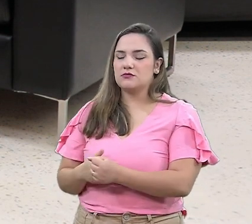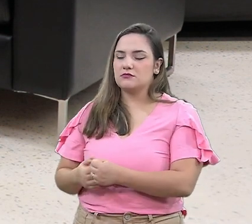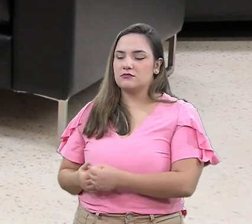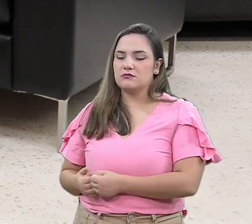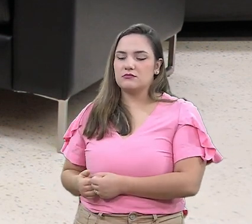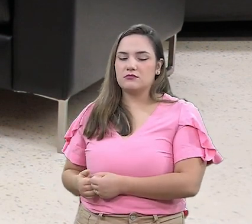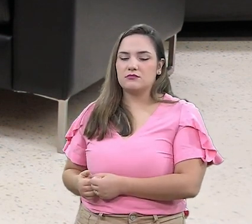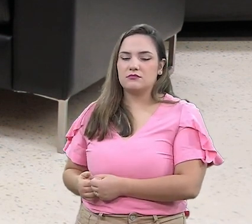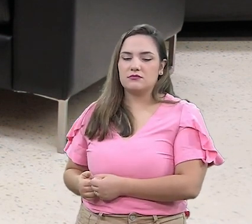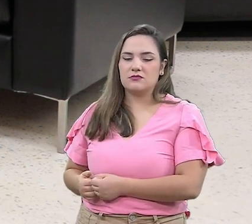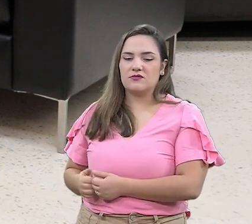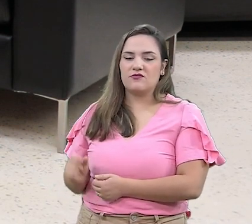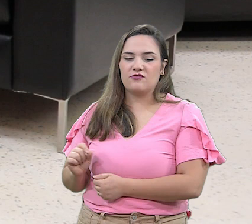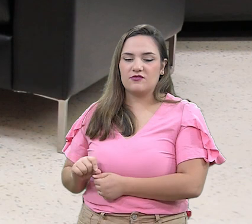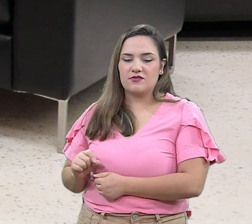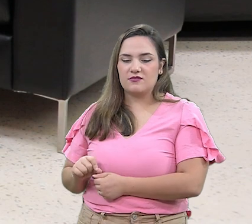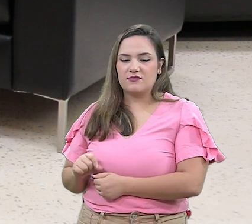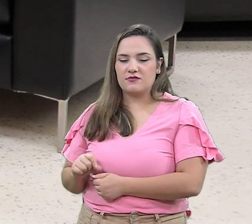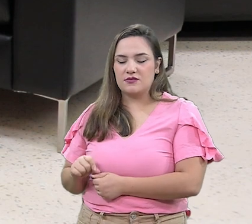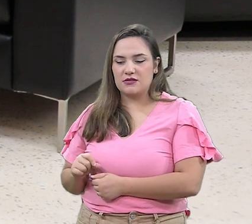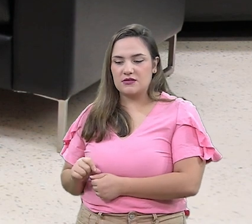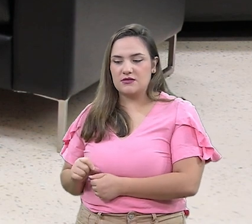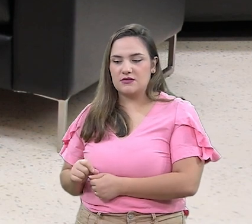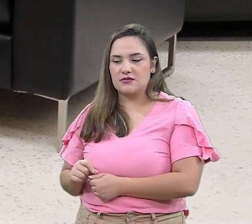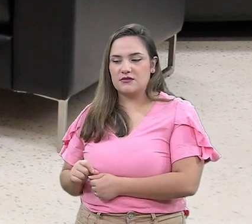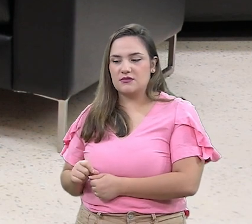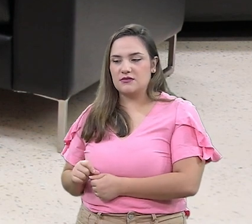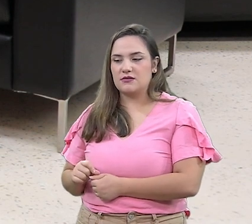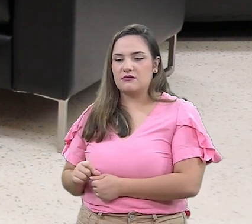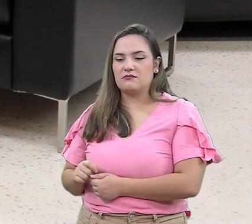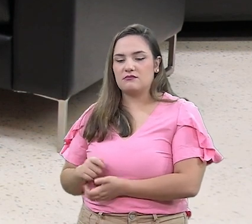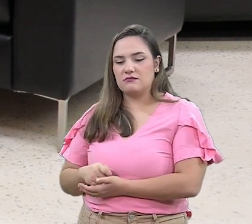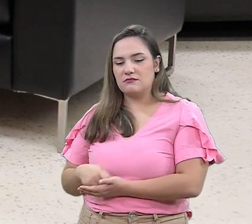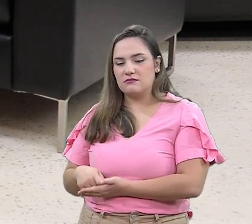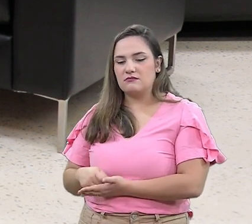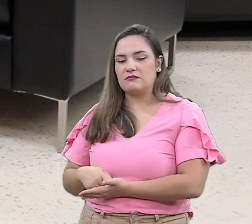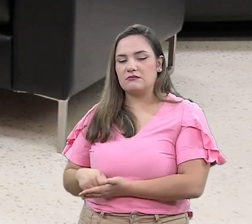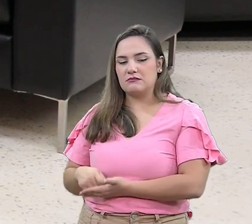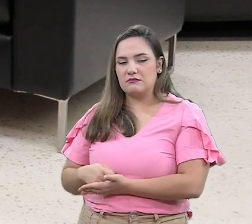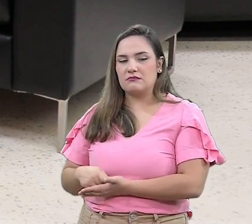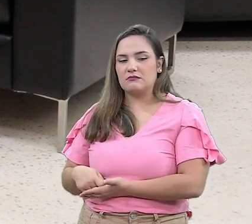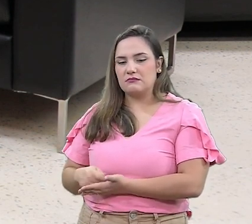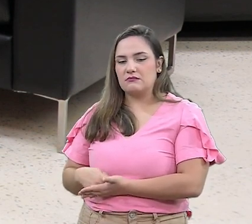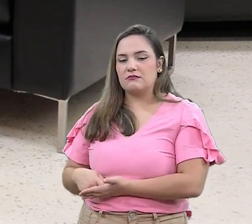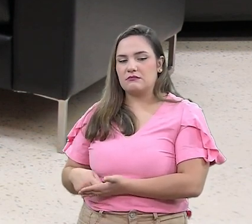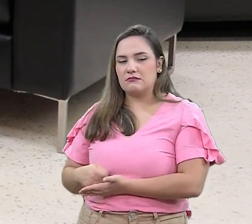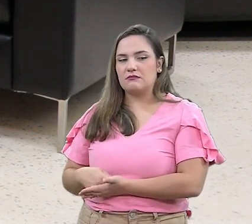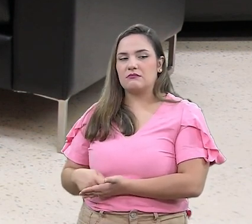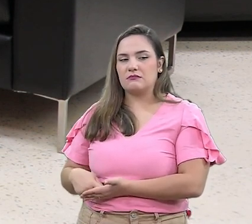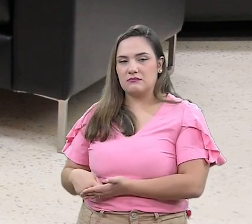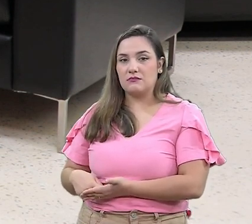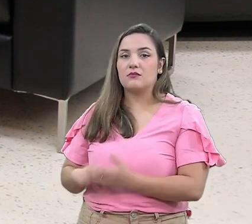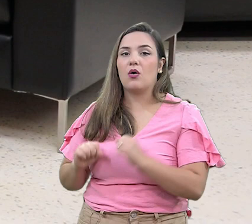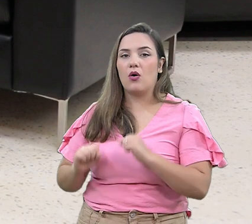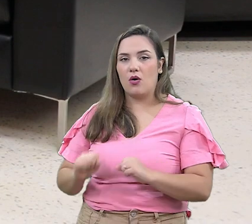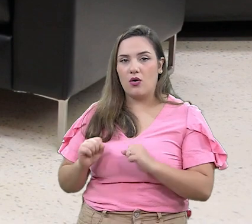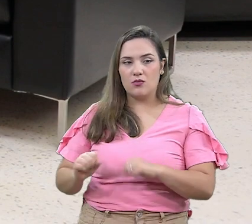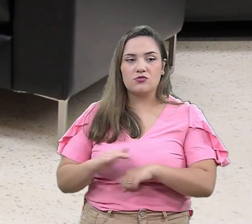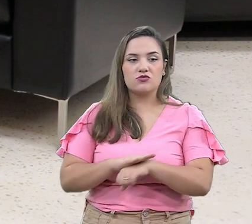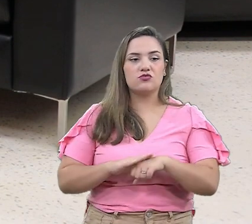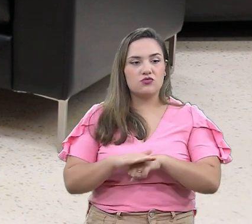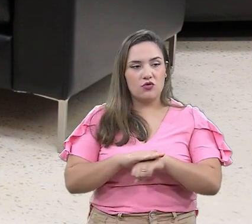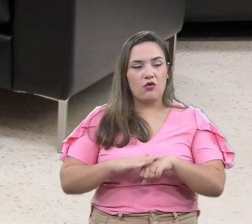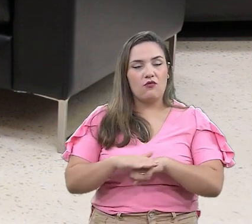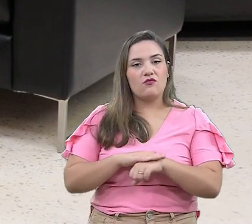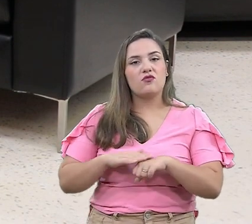fazer registros ela mesma com a mão dela. Hoje aconteceu isso, eu vivenciei isso. Ela pode conversar